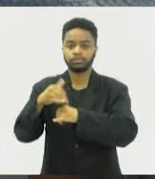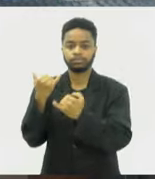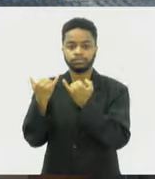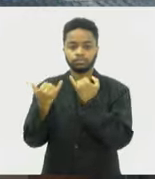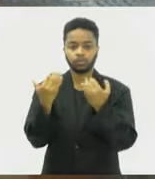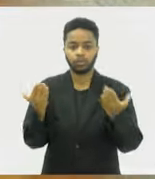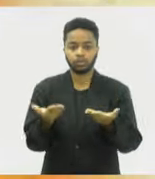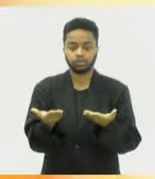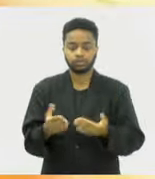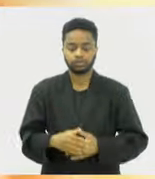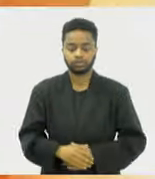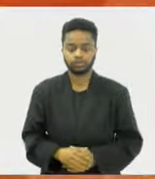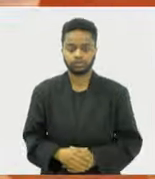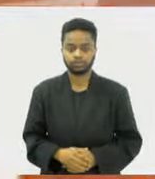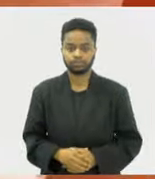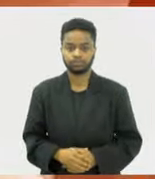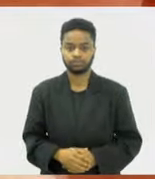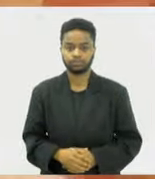de hoje.